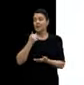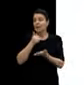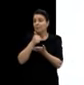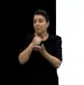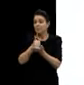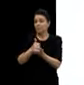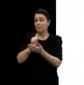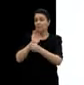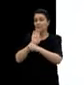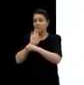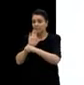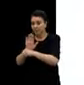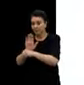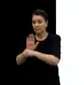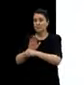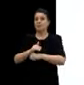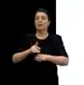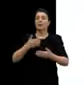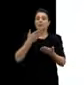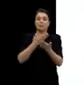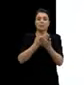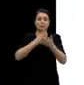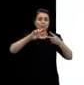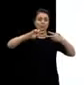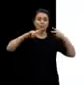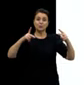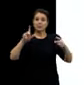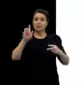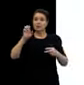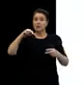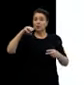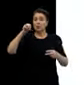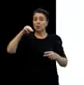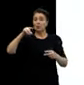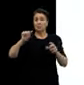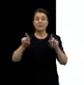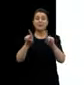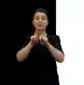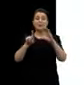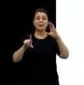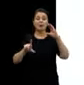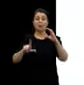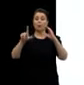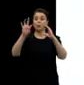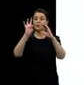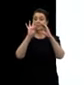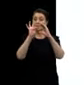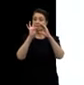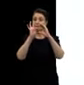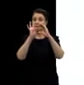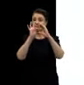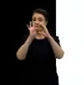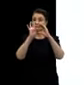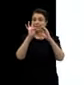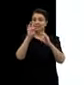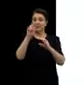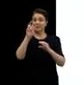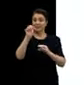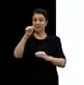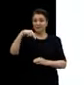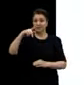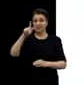contribuição muito grande para estudos genômicos, para transgênicos, né, muito famosos os transgênicos,